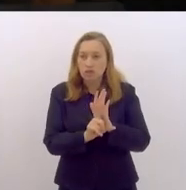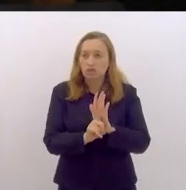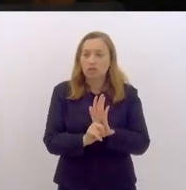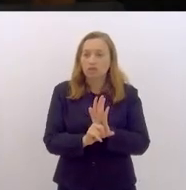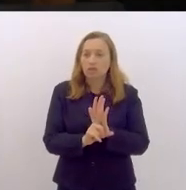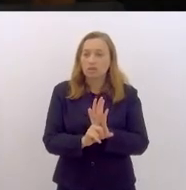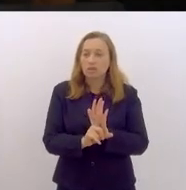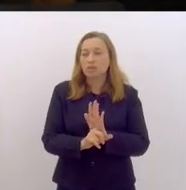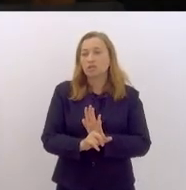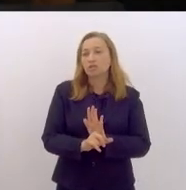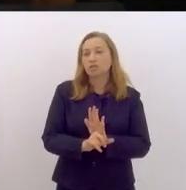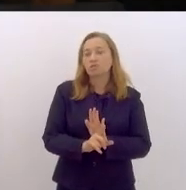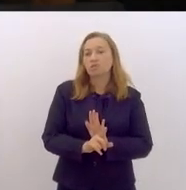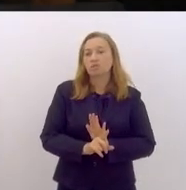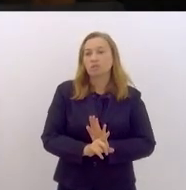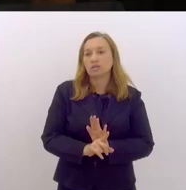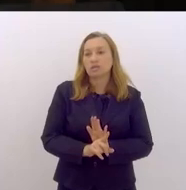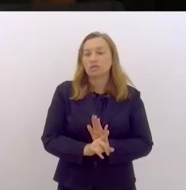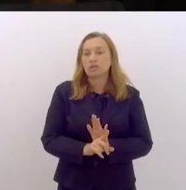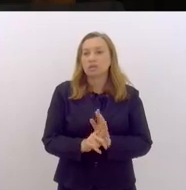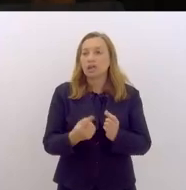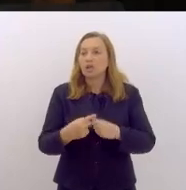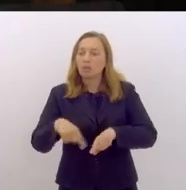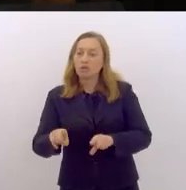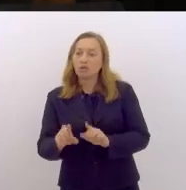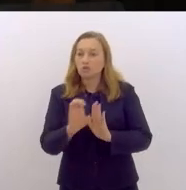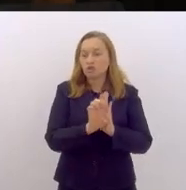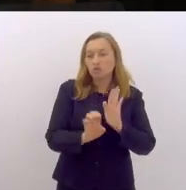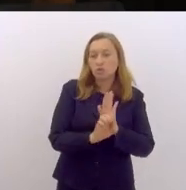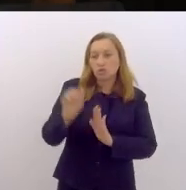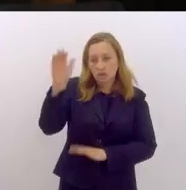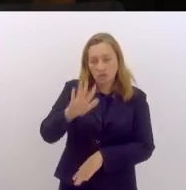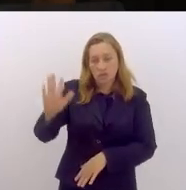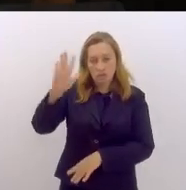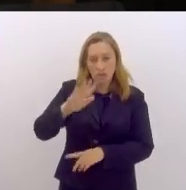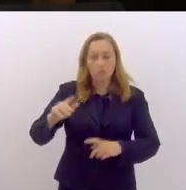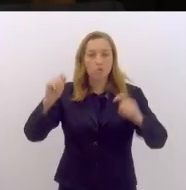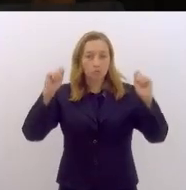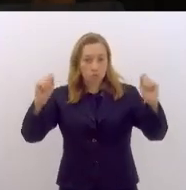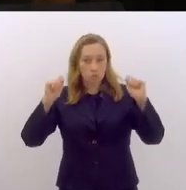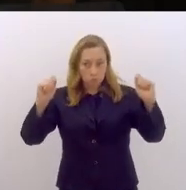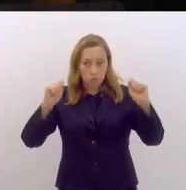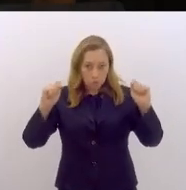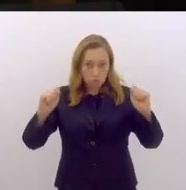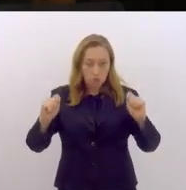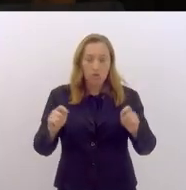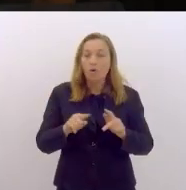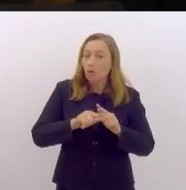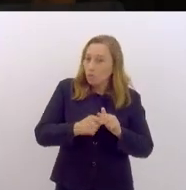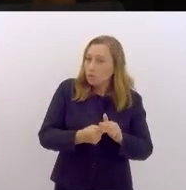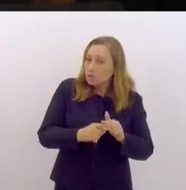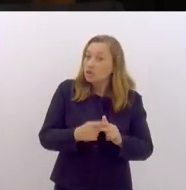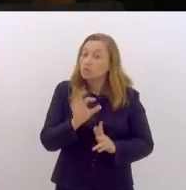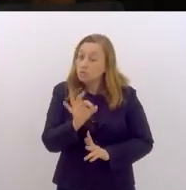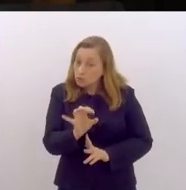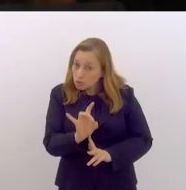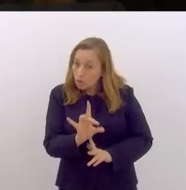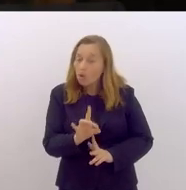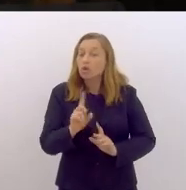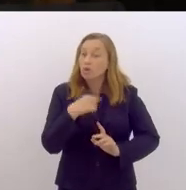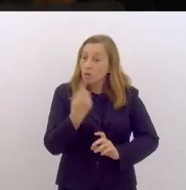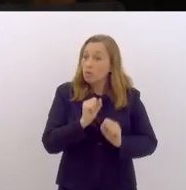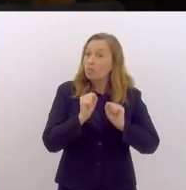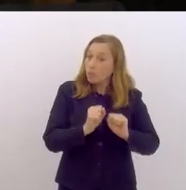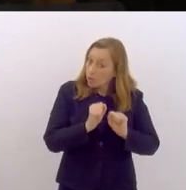que, segundo eles, se chocariam com o Estatuto Nacional do Torcedor. É uma questão de ajuste. Nós, sim,